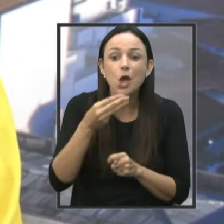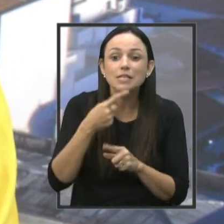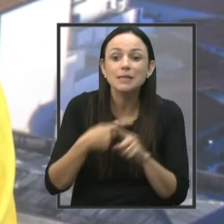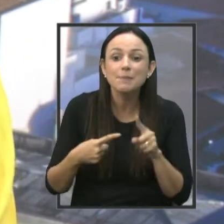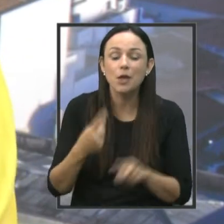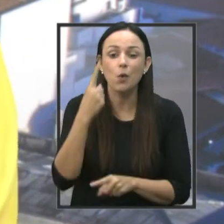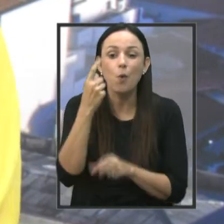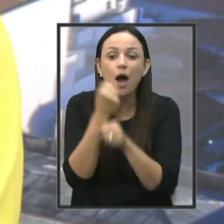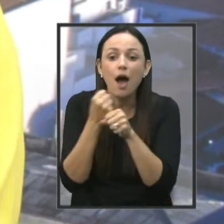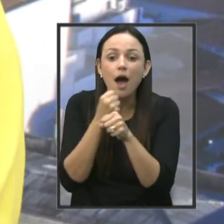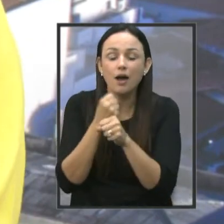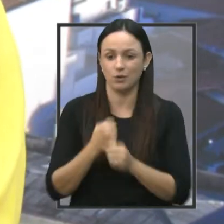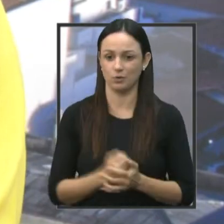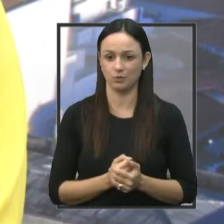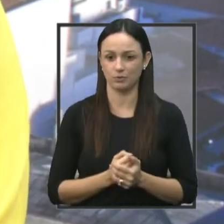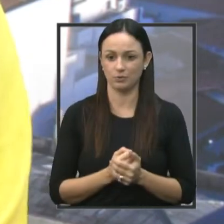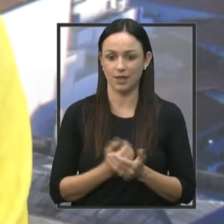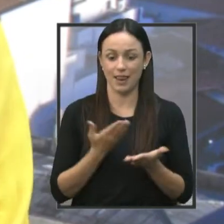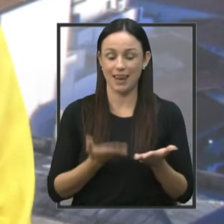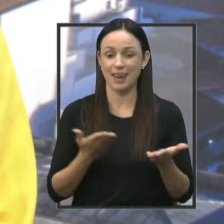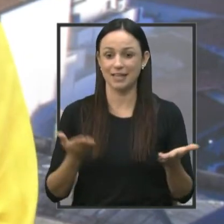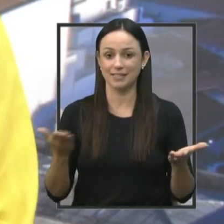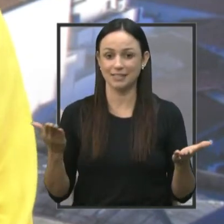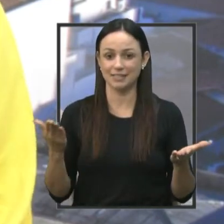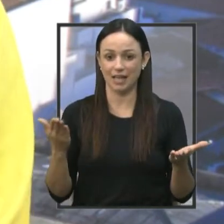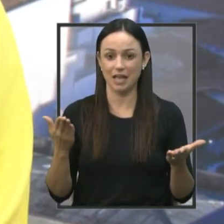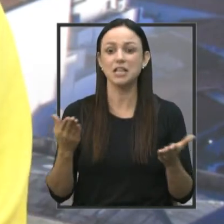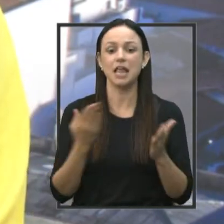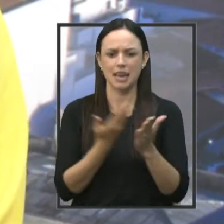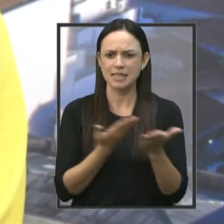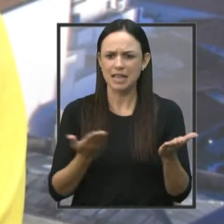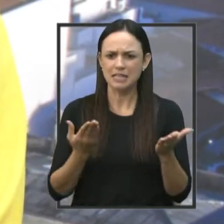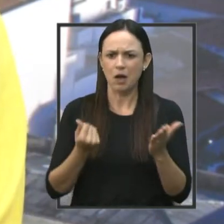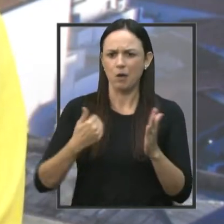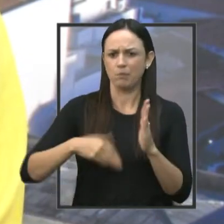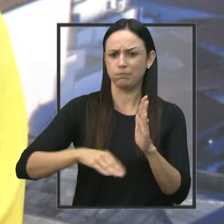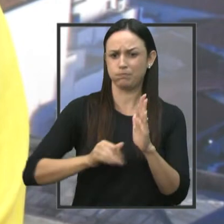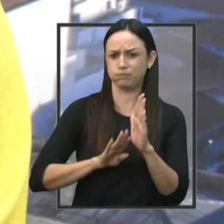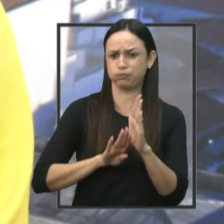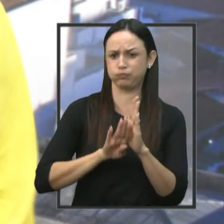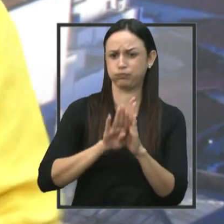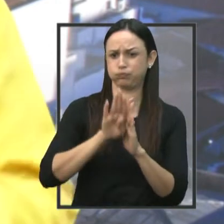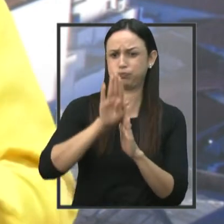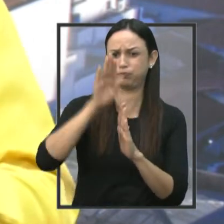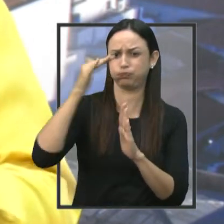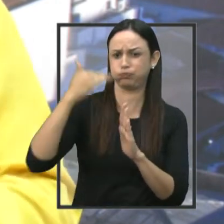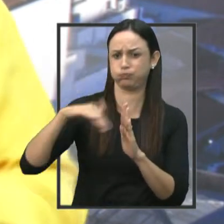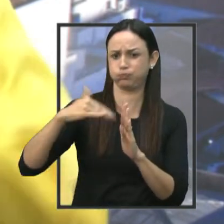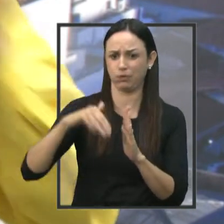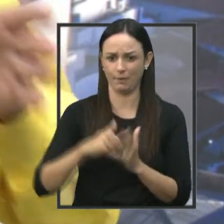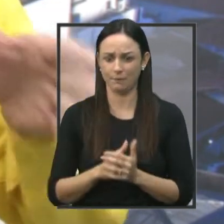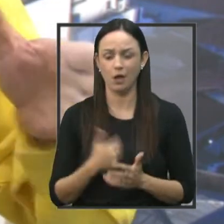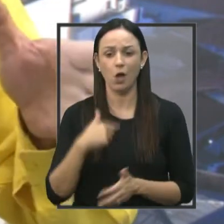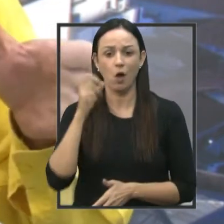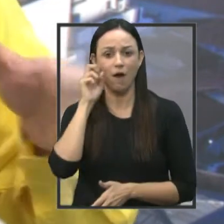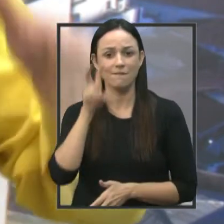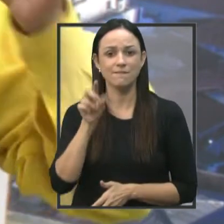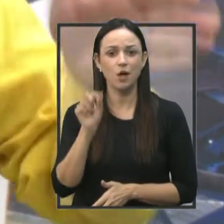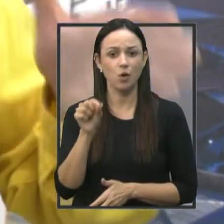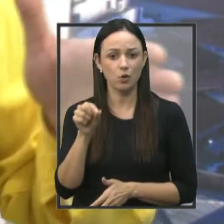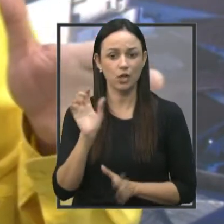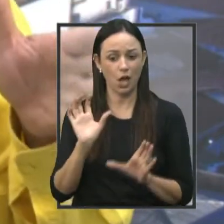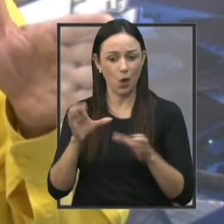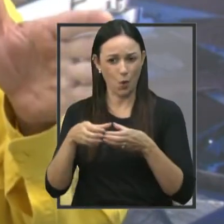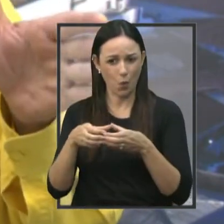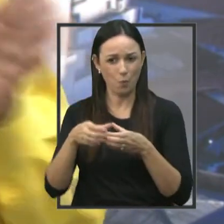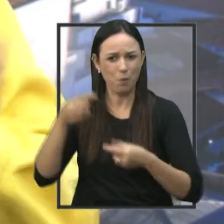um ano, em licitações superfaturadas. E aí a gente vê um grupo político